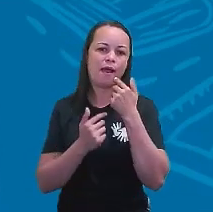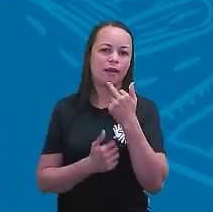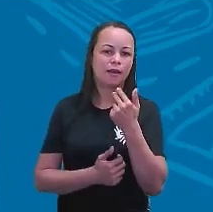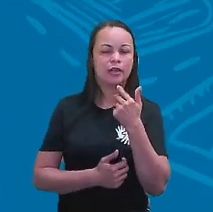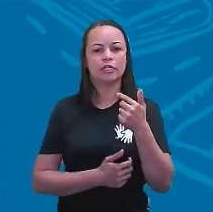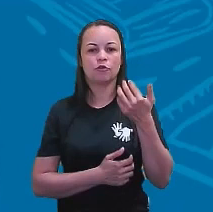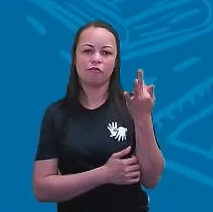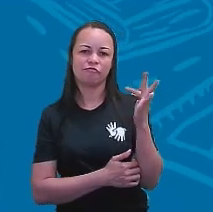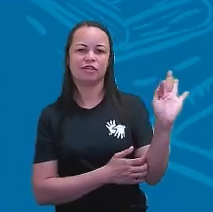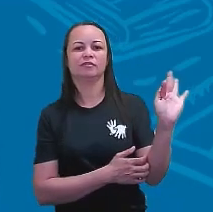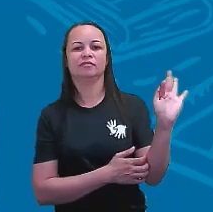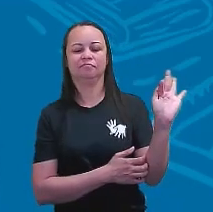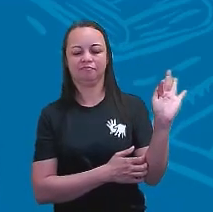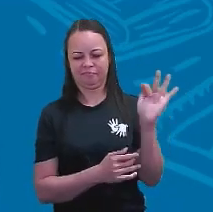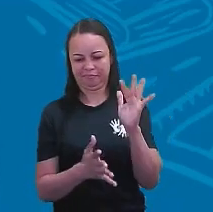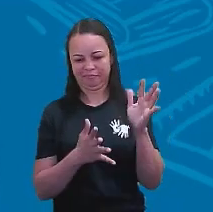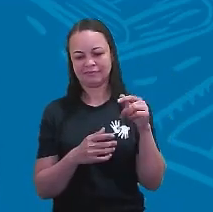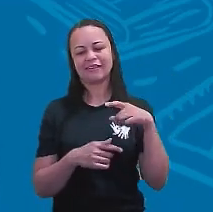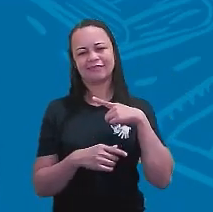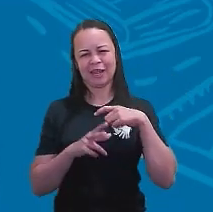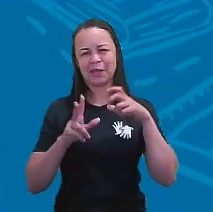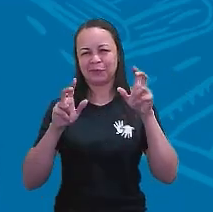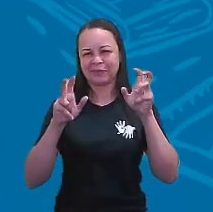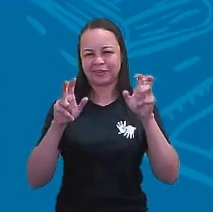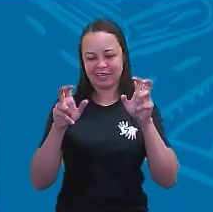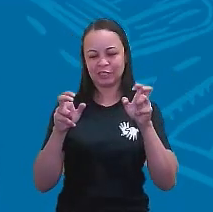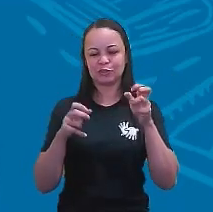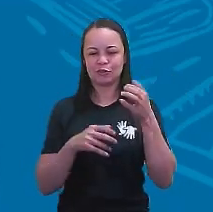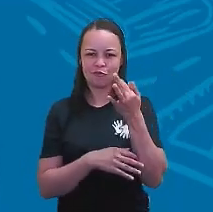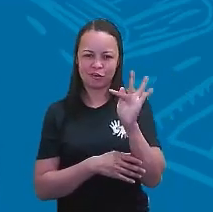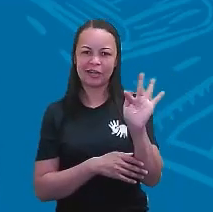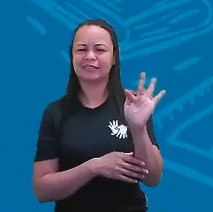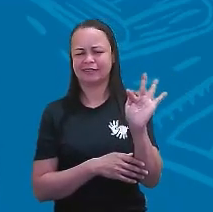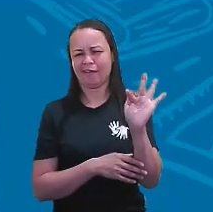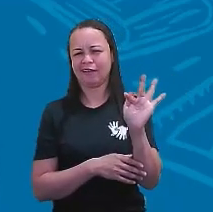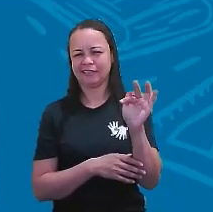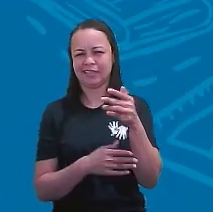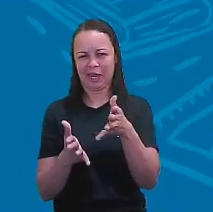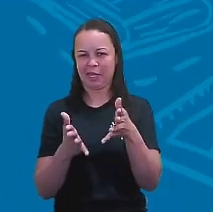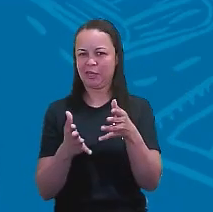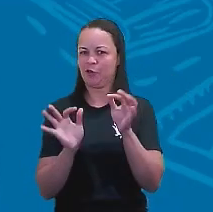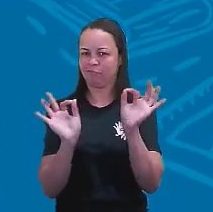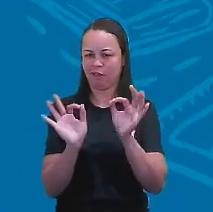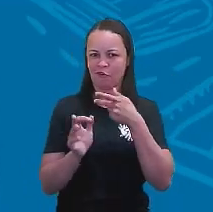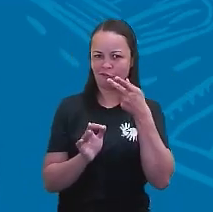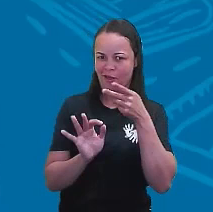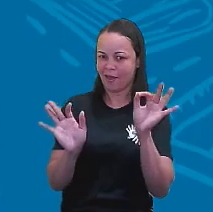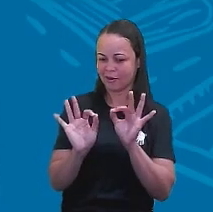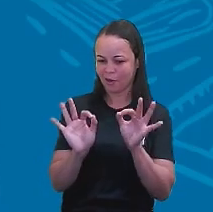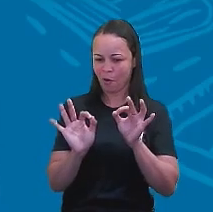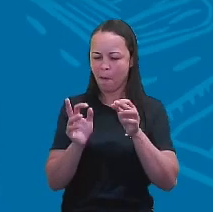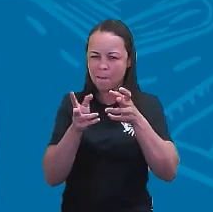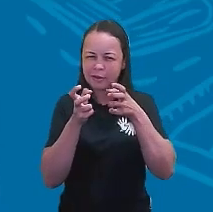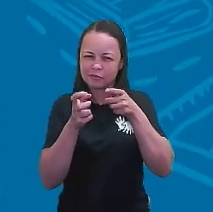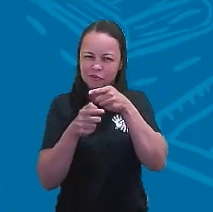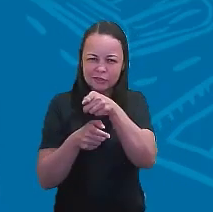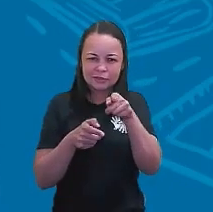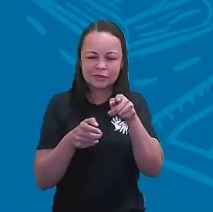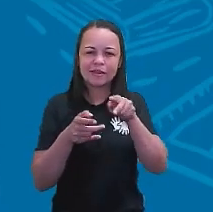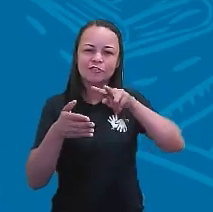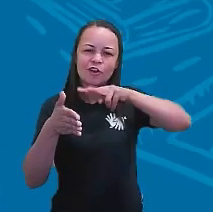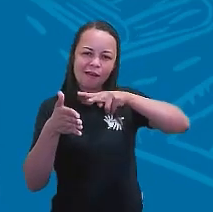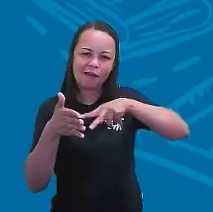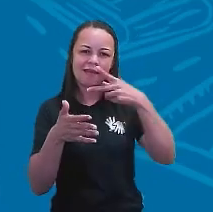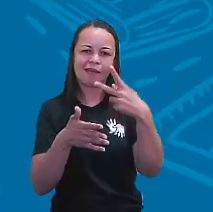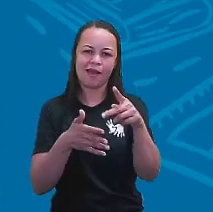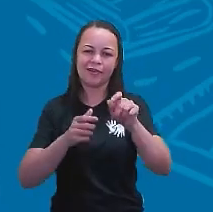título aí em francês, que eu não me arrisco aí a falar, porque eu não domino o idioma francês, mas cabe a você olhar aí na sua telinha e